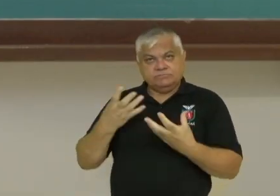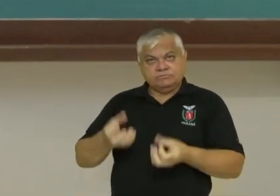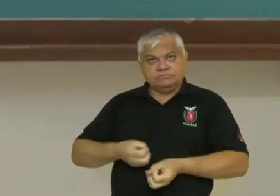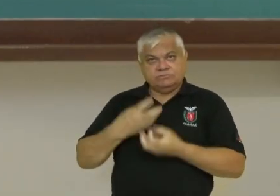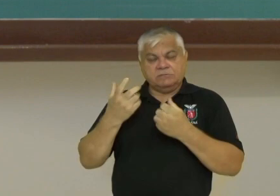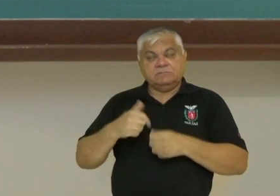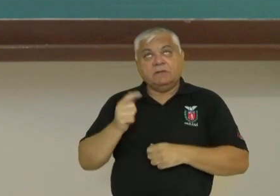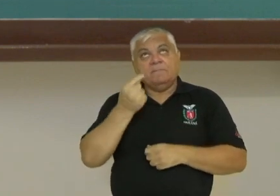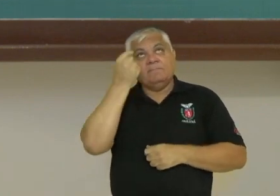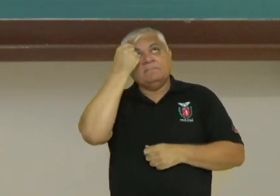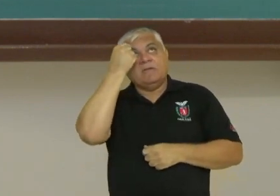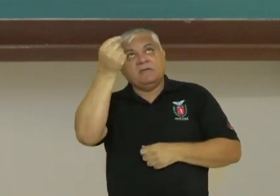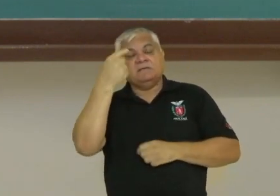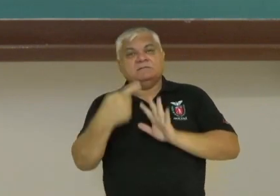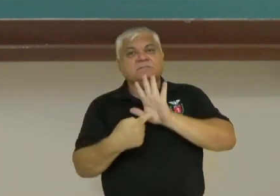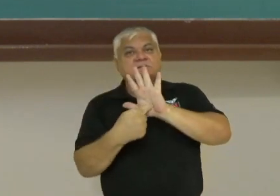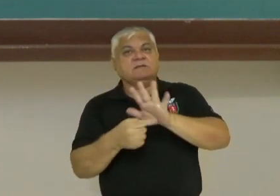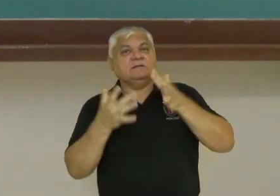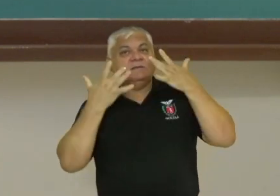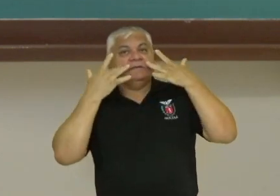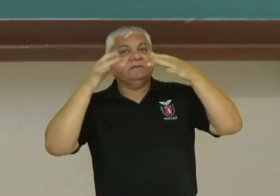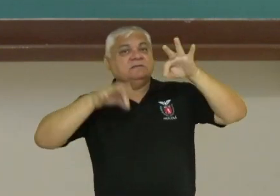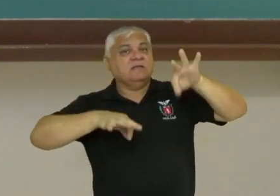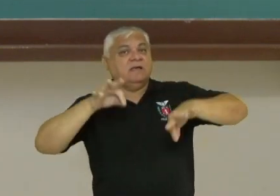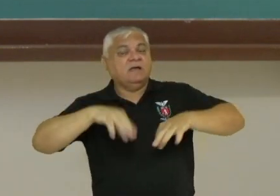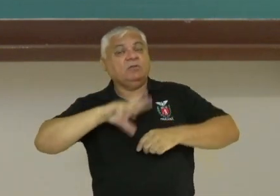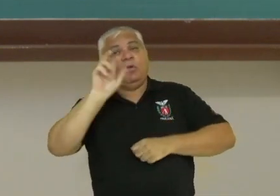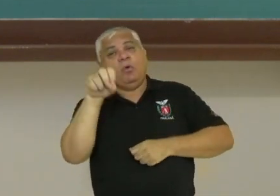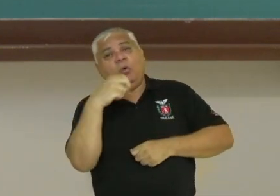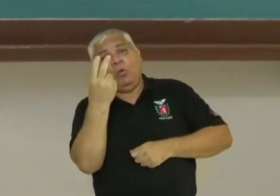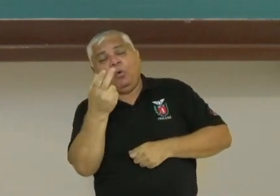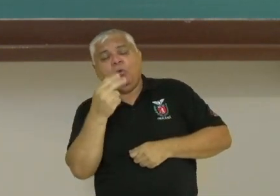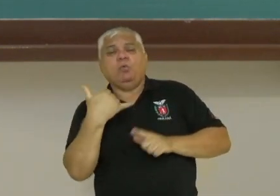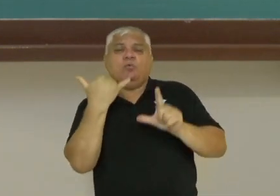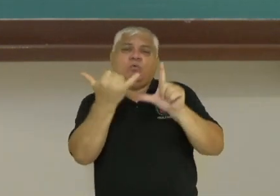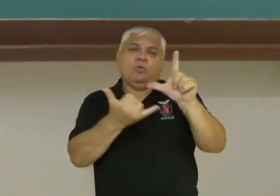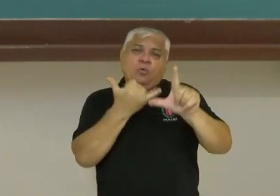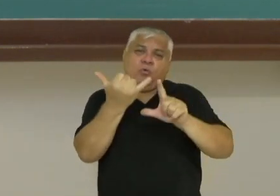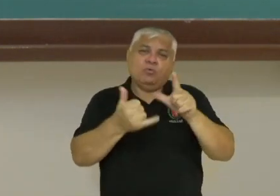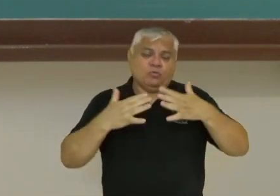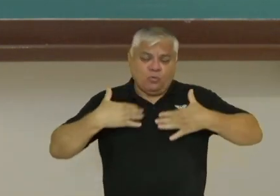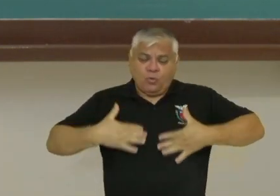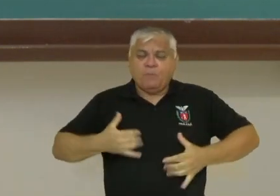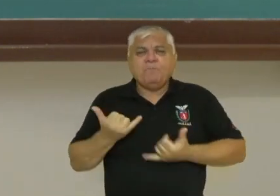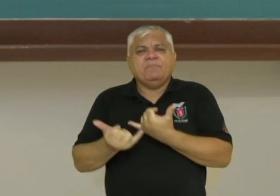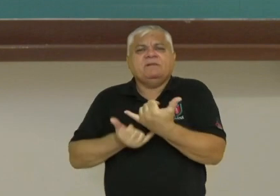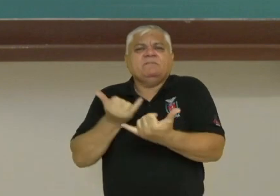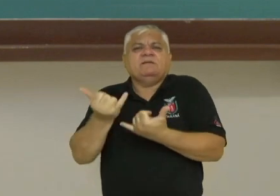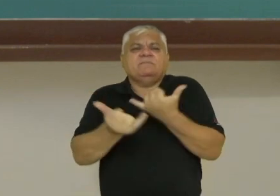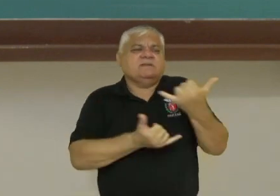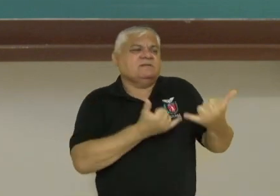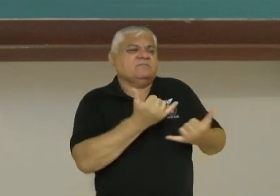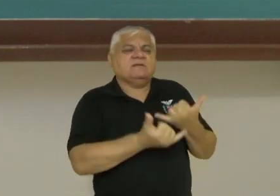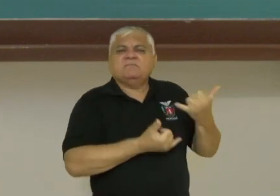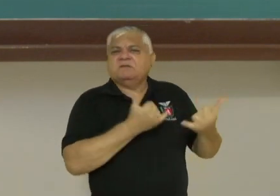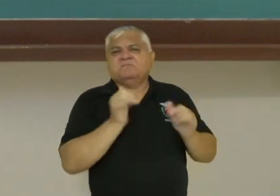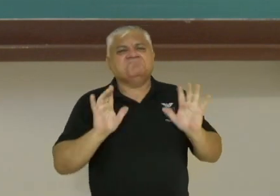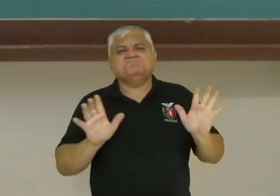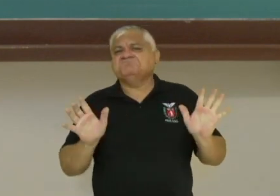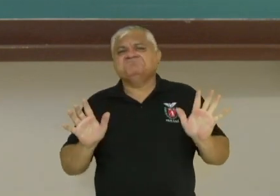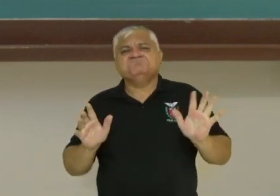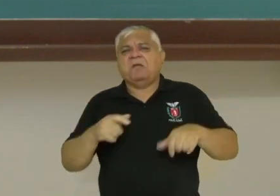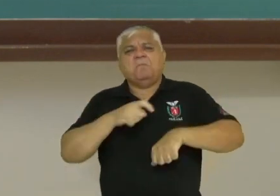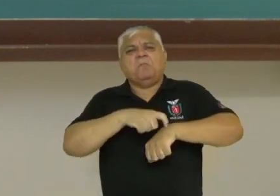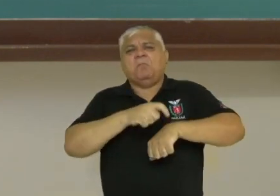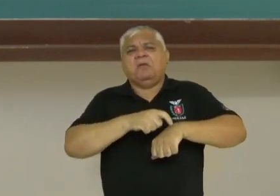numa apresentação, num espetáculo, ou num caráter lúdico, o corpo que brinca, o movimento que se diverte em diferentes